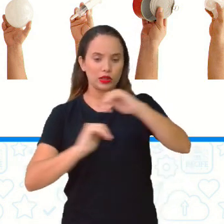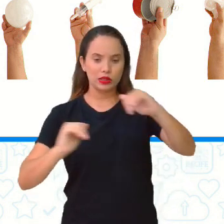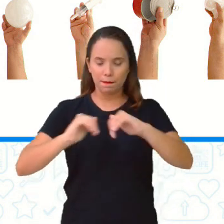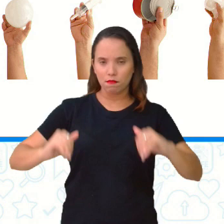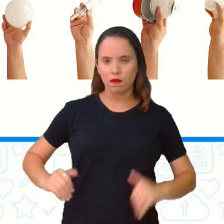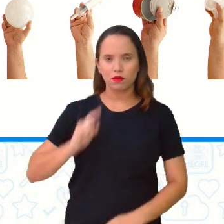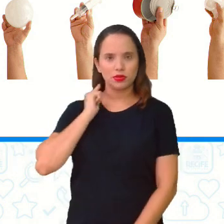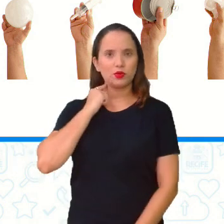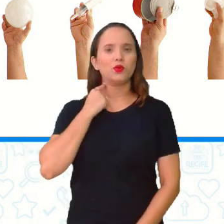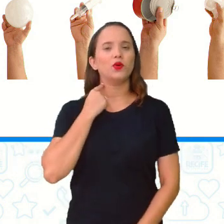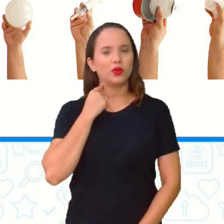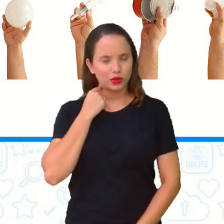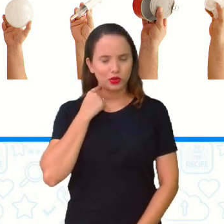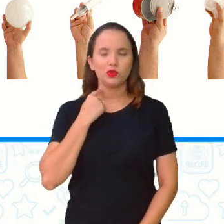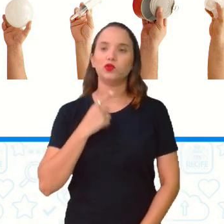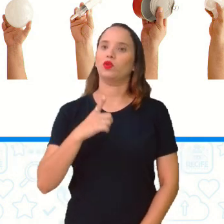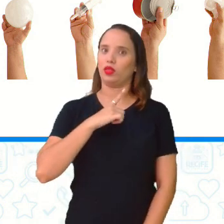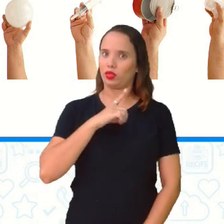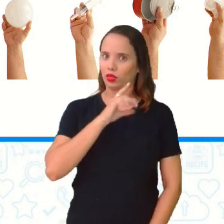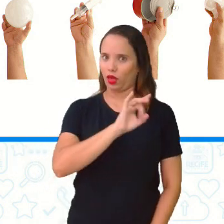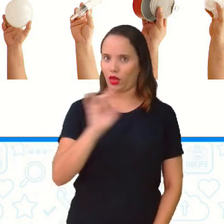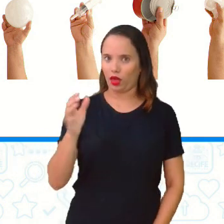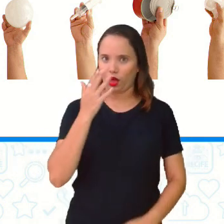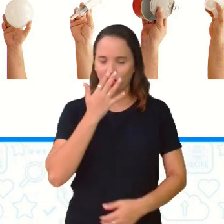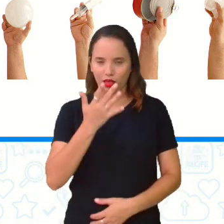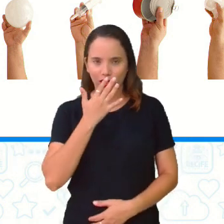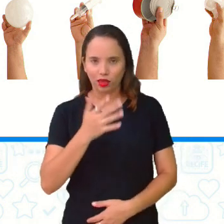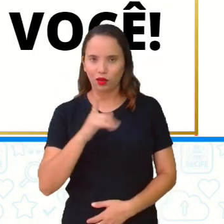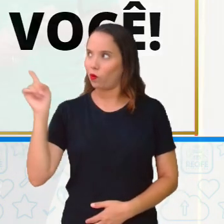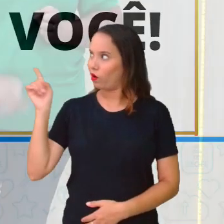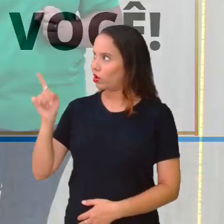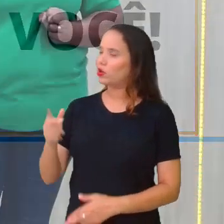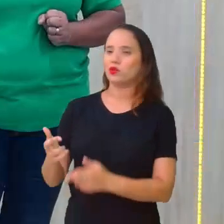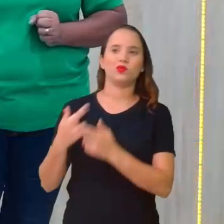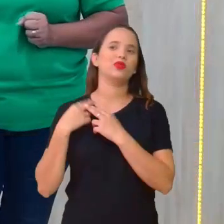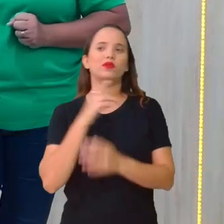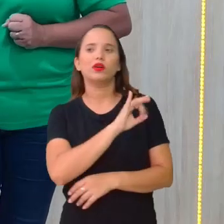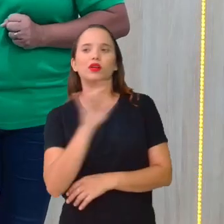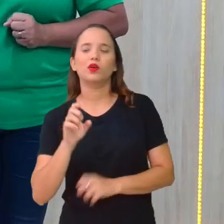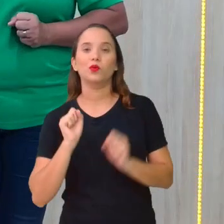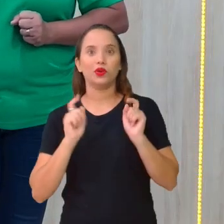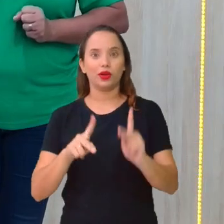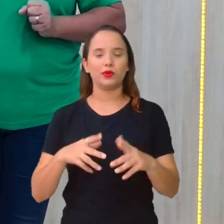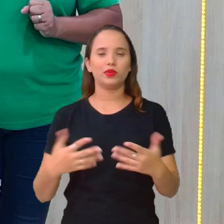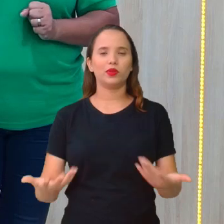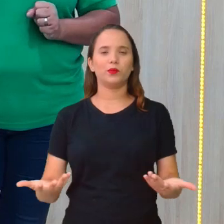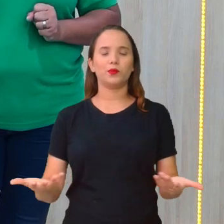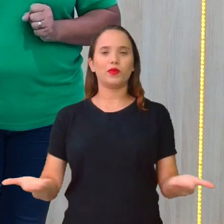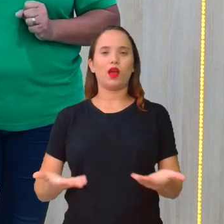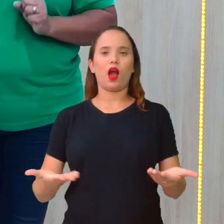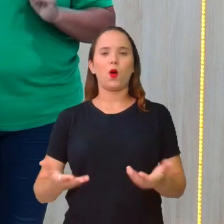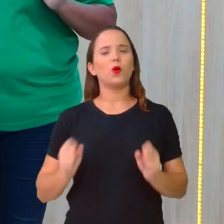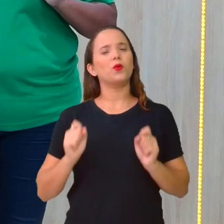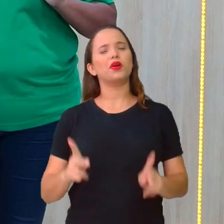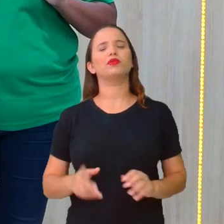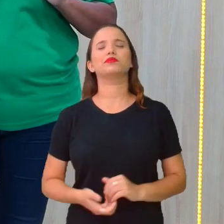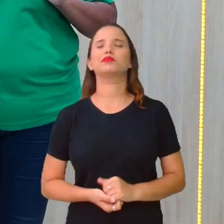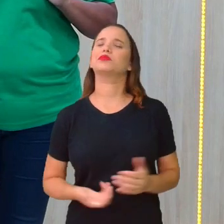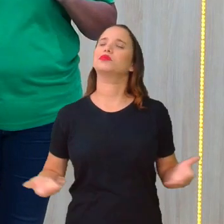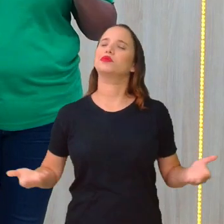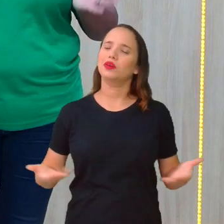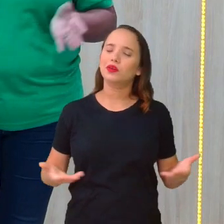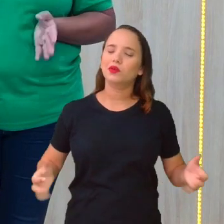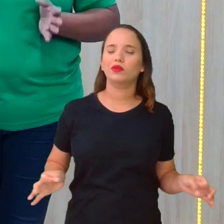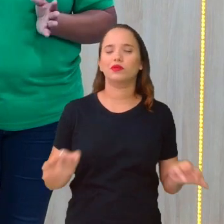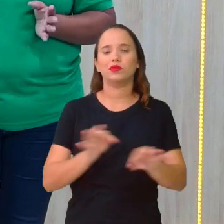que tem aí cada cozinha responsável por cada um desses resíduos, tá? Muito bem, estamos chegando ao final de nossa